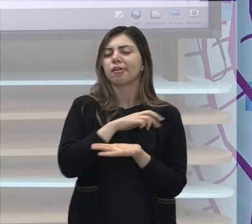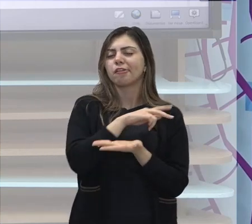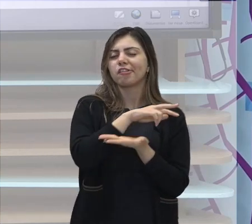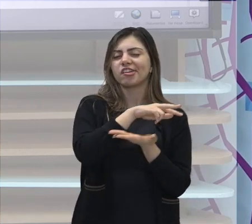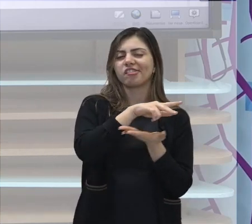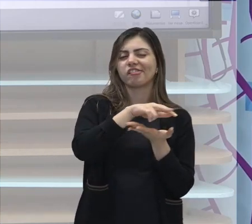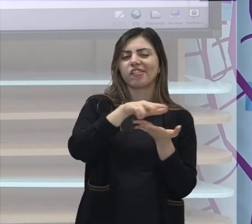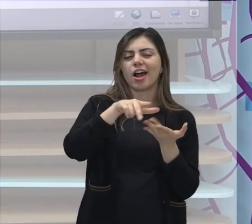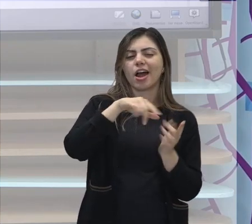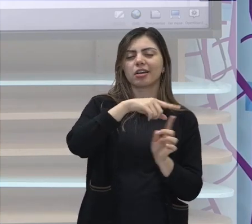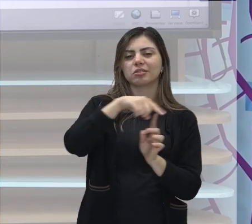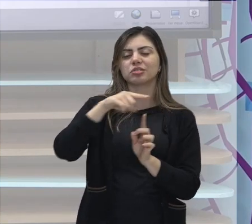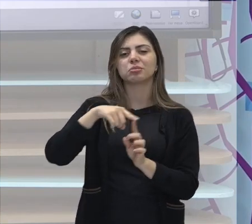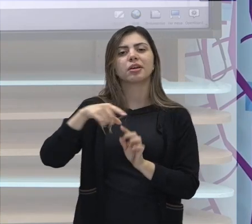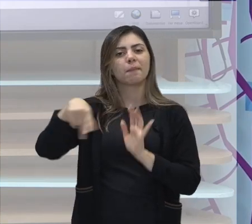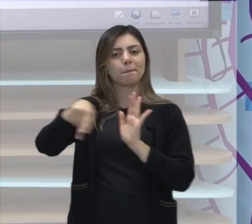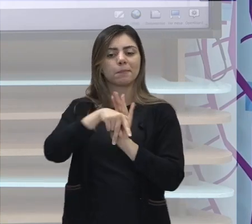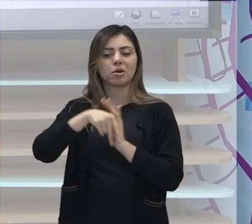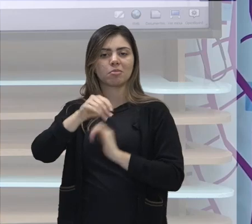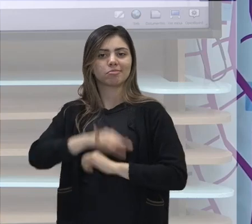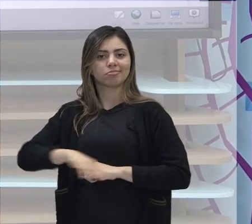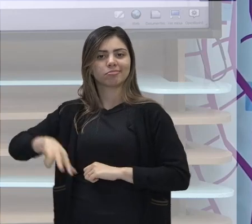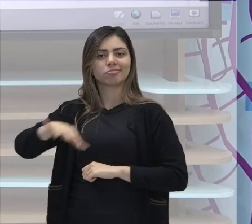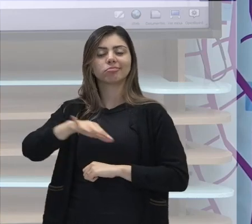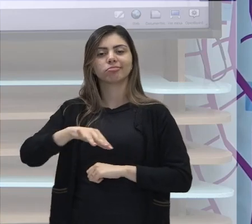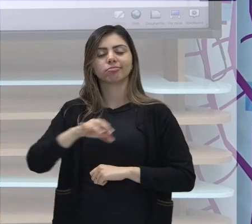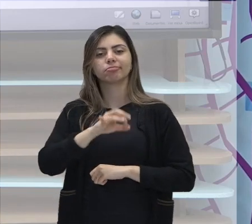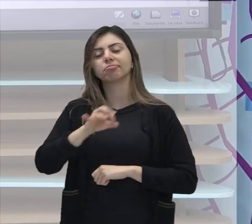produtos que são específicos da nossa região.